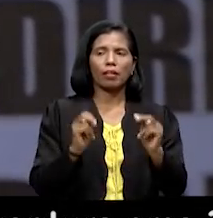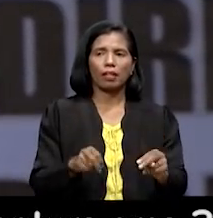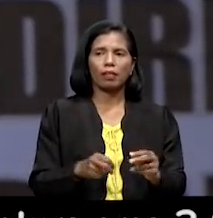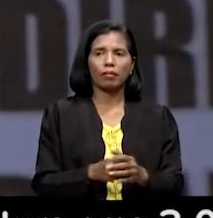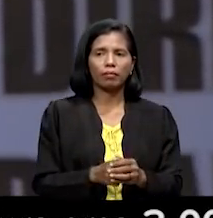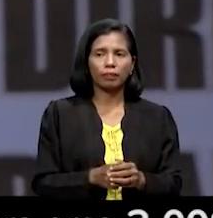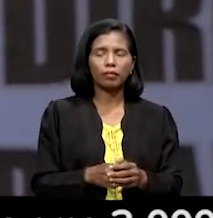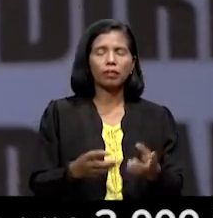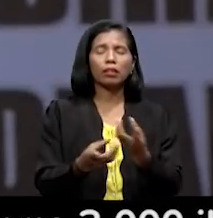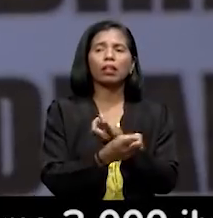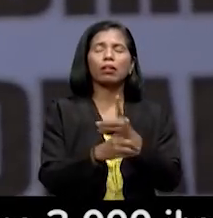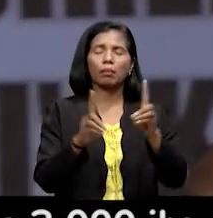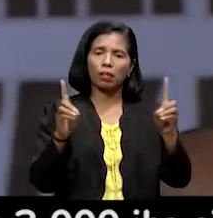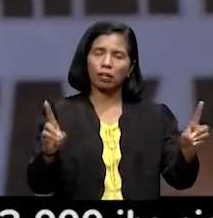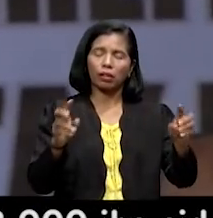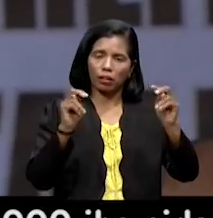Democracia tem que lá.